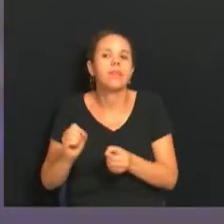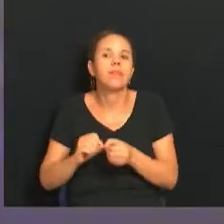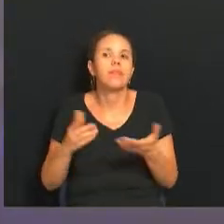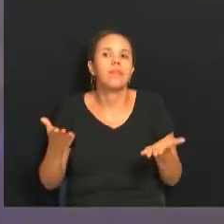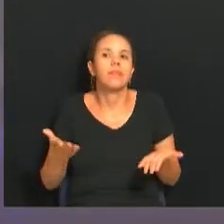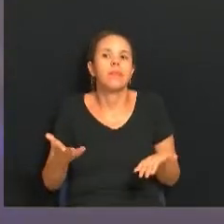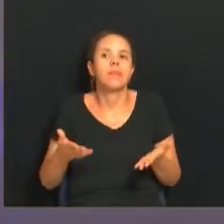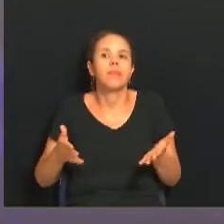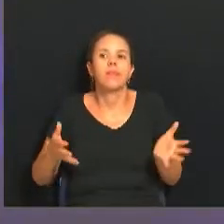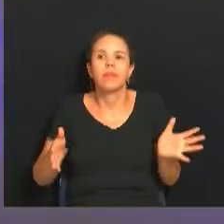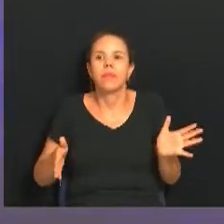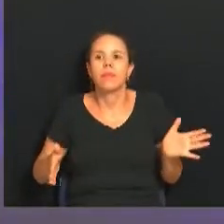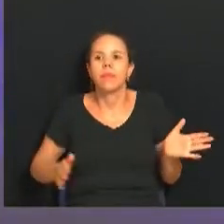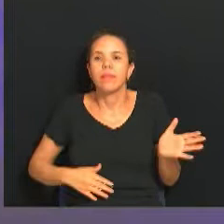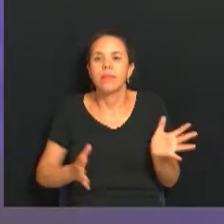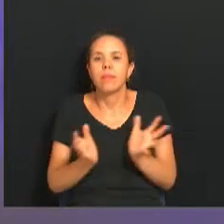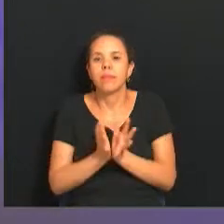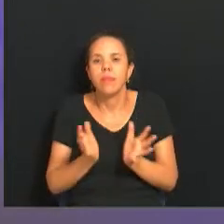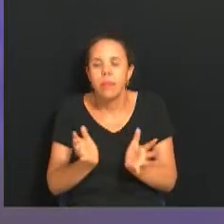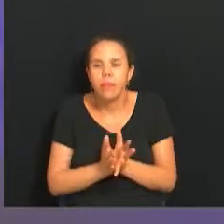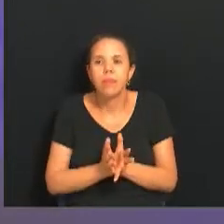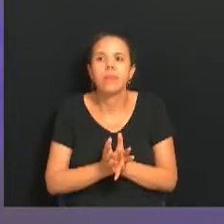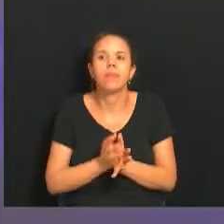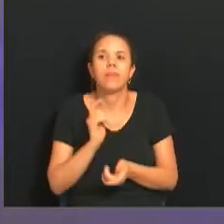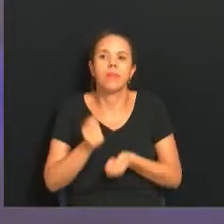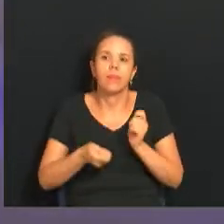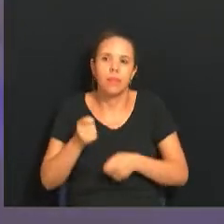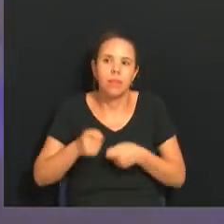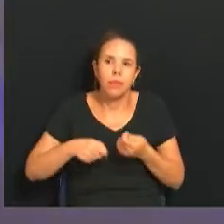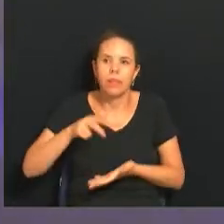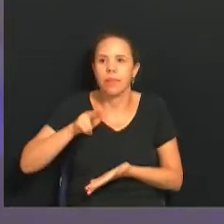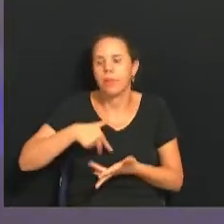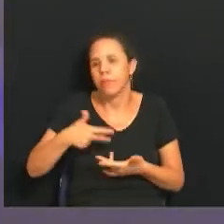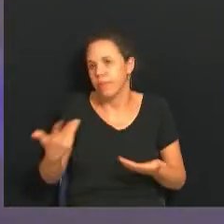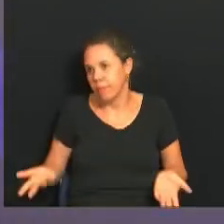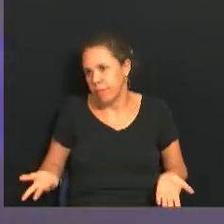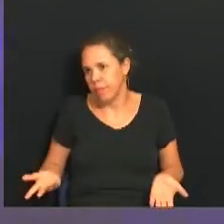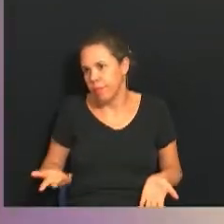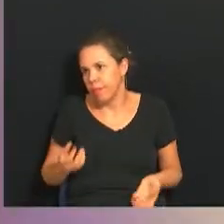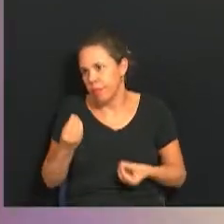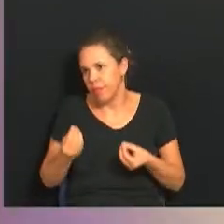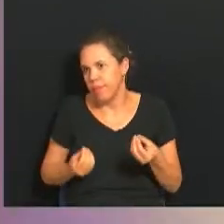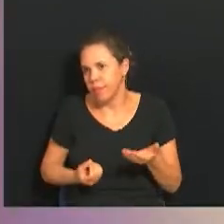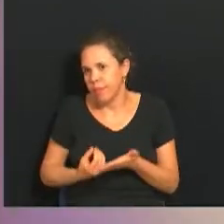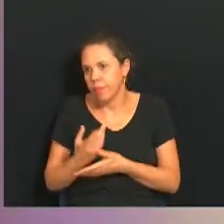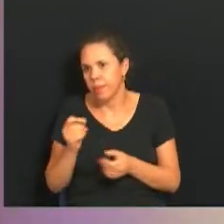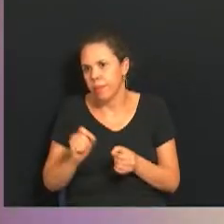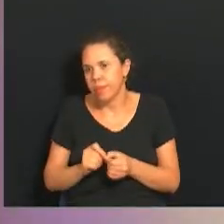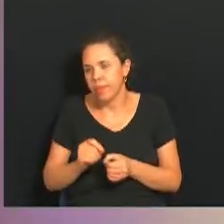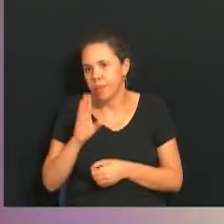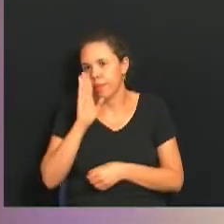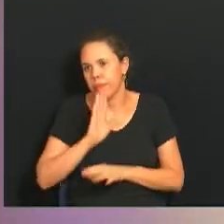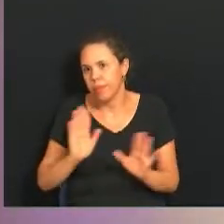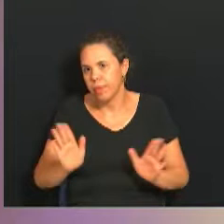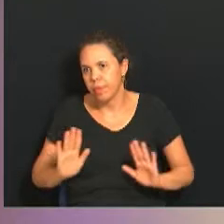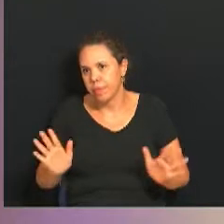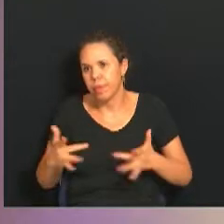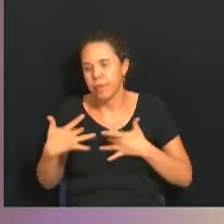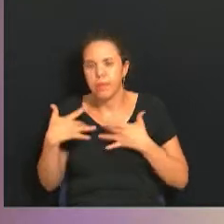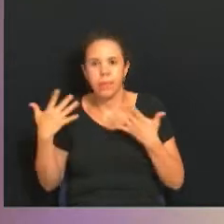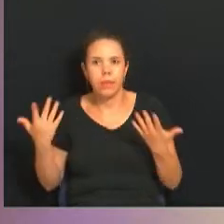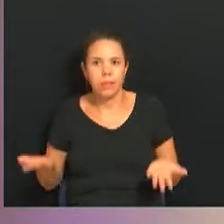né? Você paga a banda, aí você paga free dance, então você não tem como fazer o baile graciosamente.